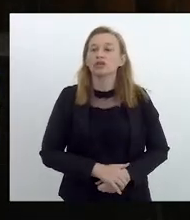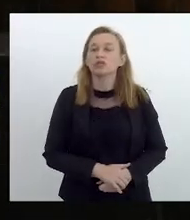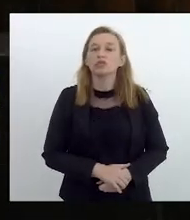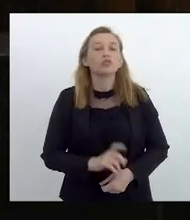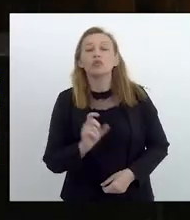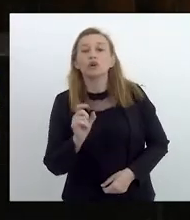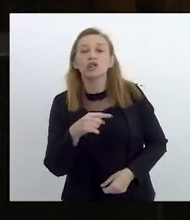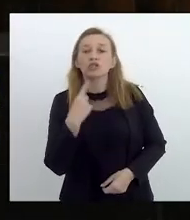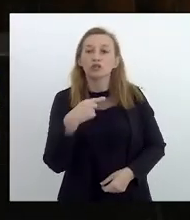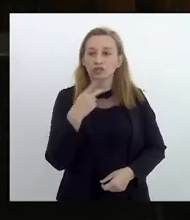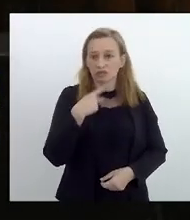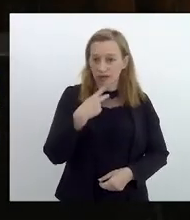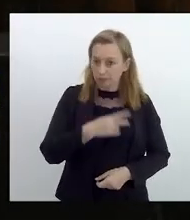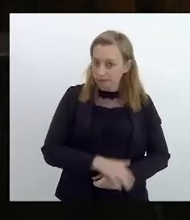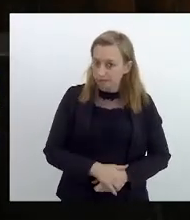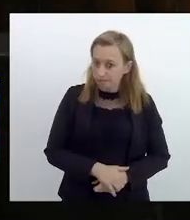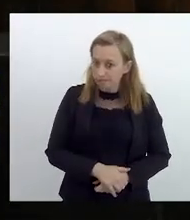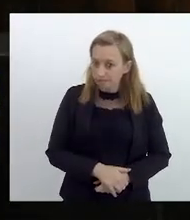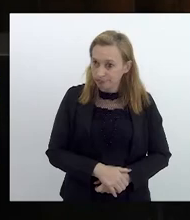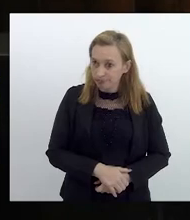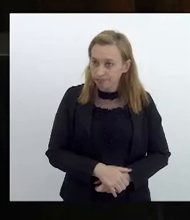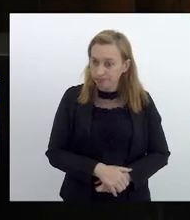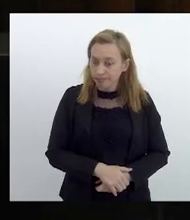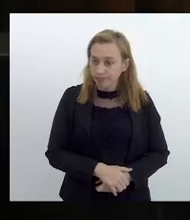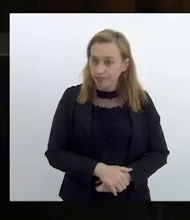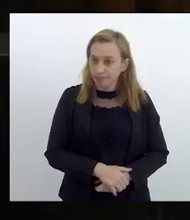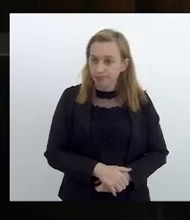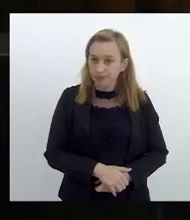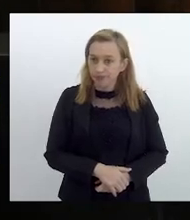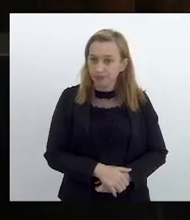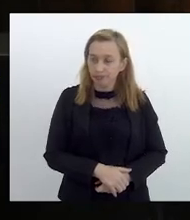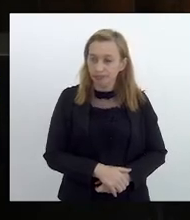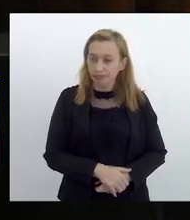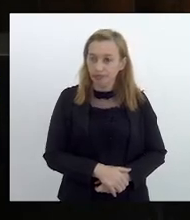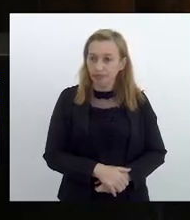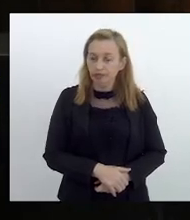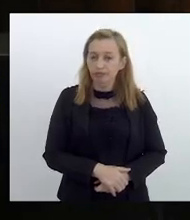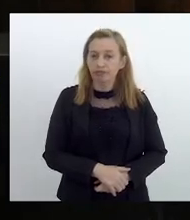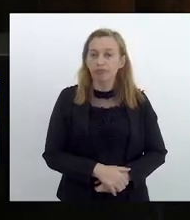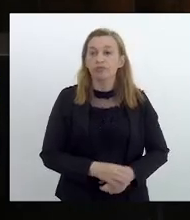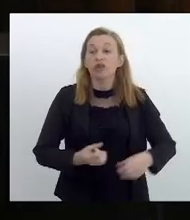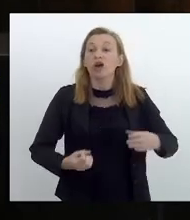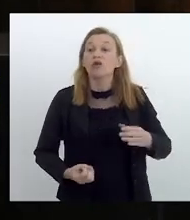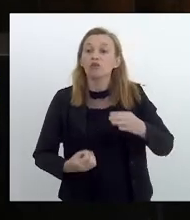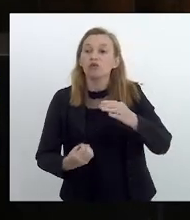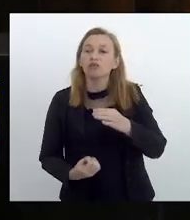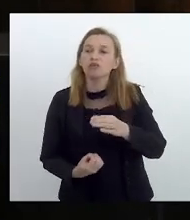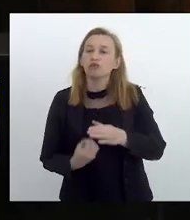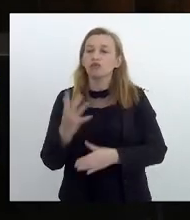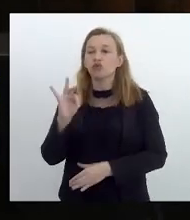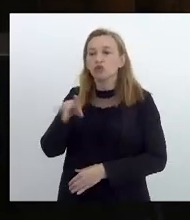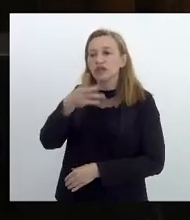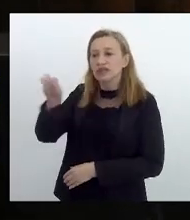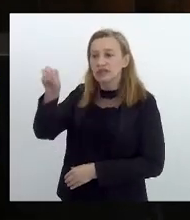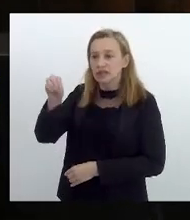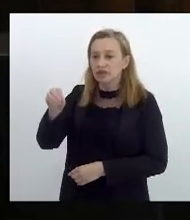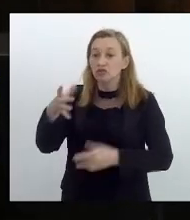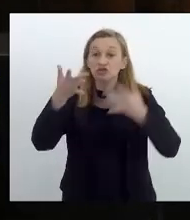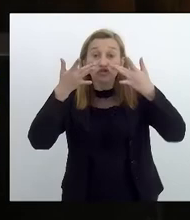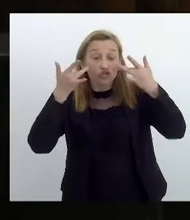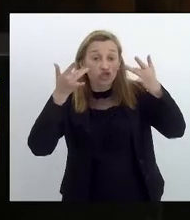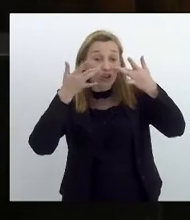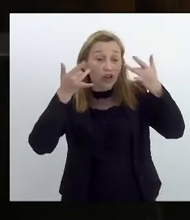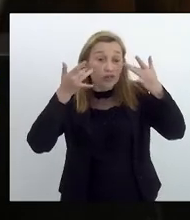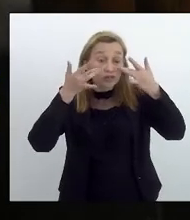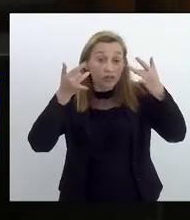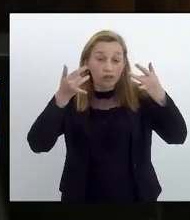nós estamos dizendo é os seus a fundação Theatro Municipal Necessita fazer